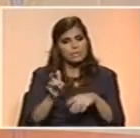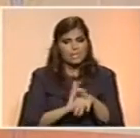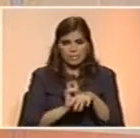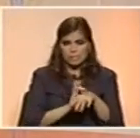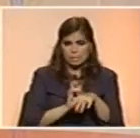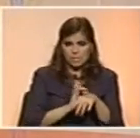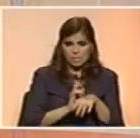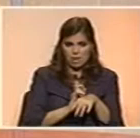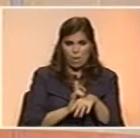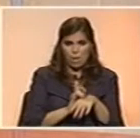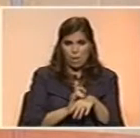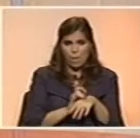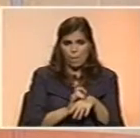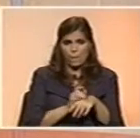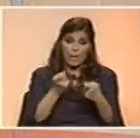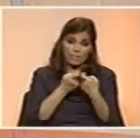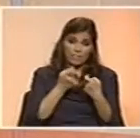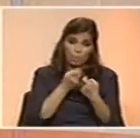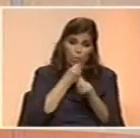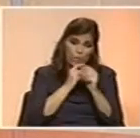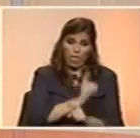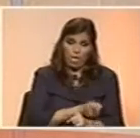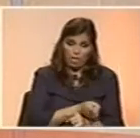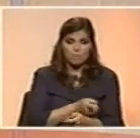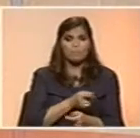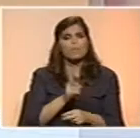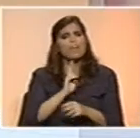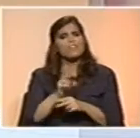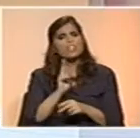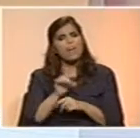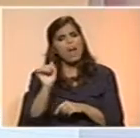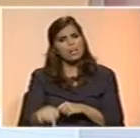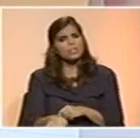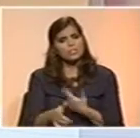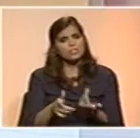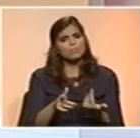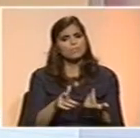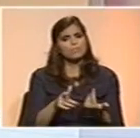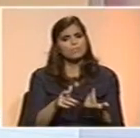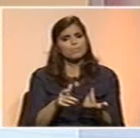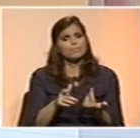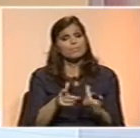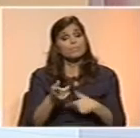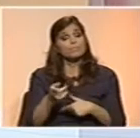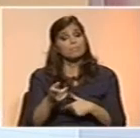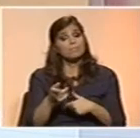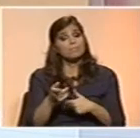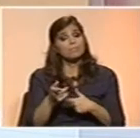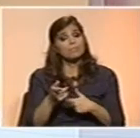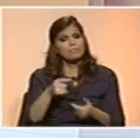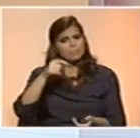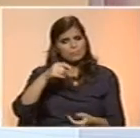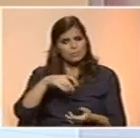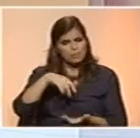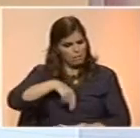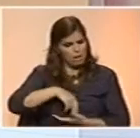sensibilização para as vantagens. Uhum. Estes vegetarianos, Maria João, portanto, mais rigorosos em